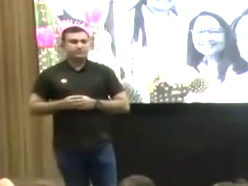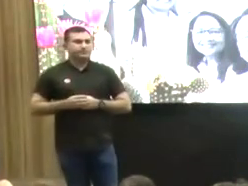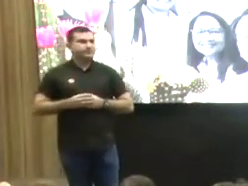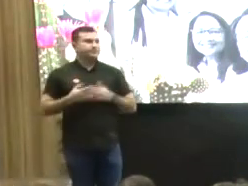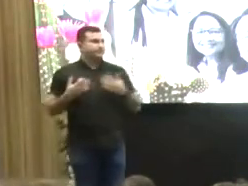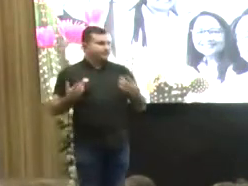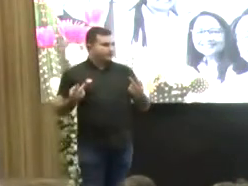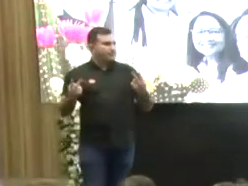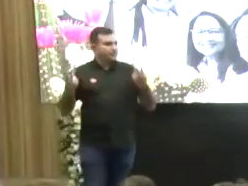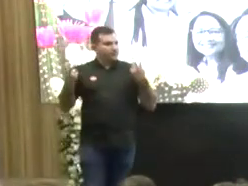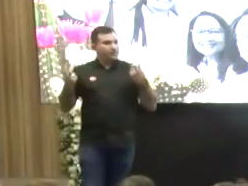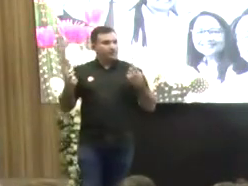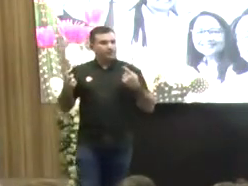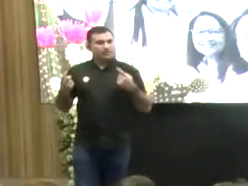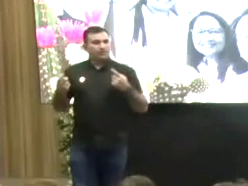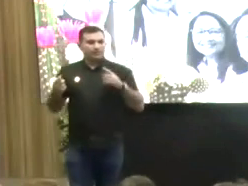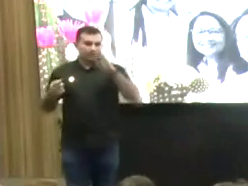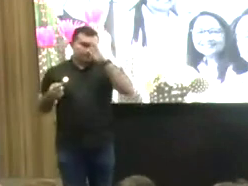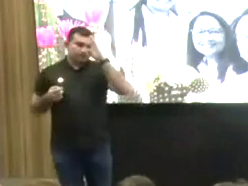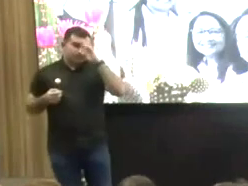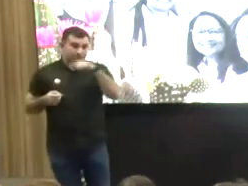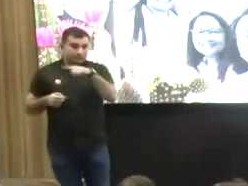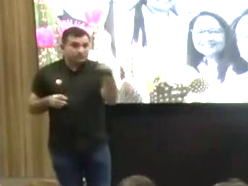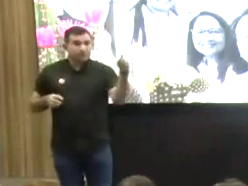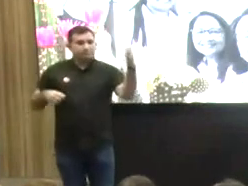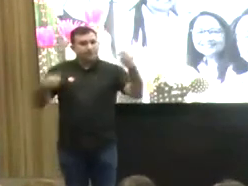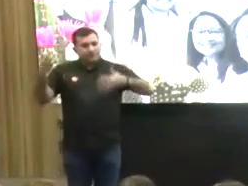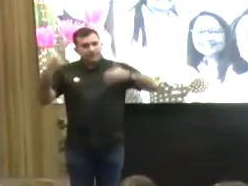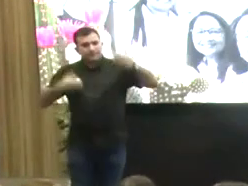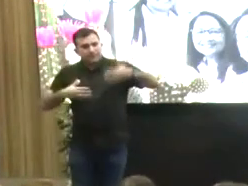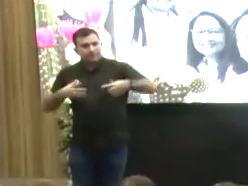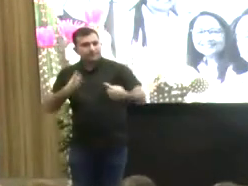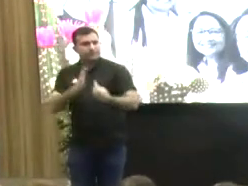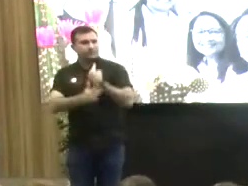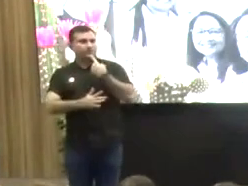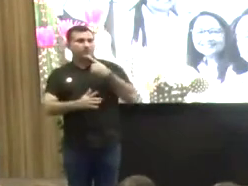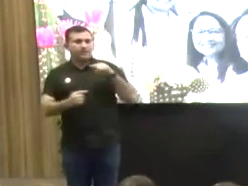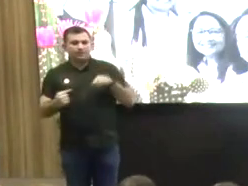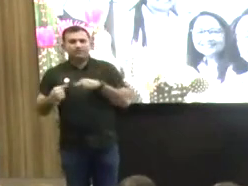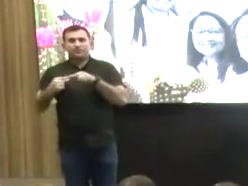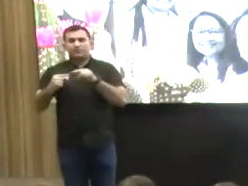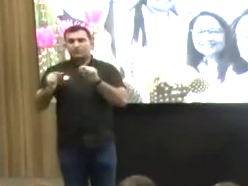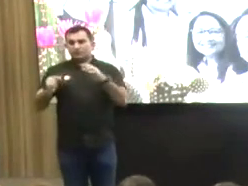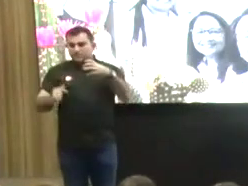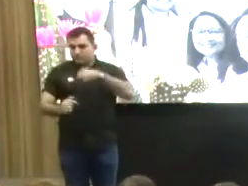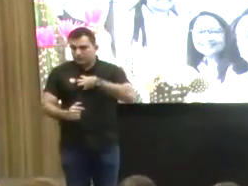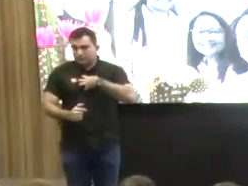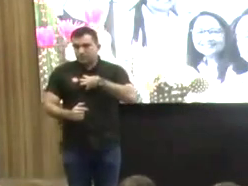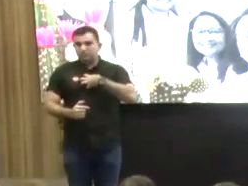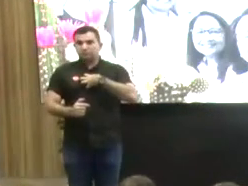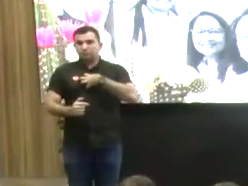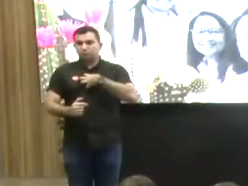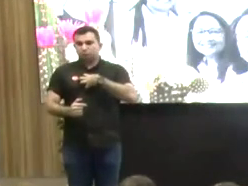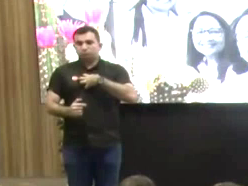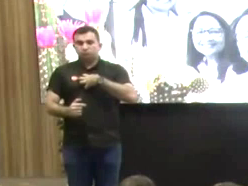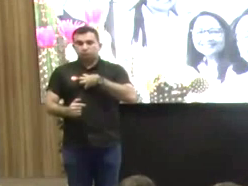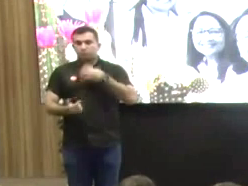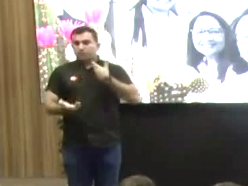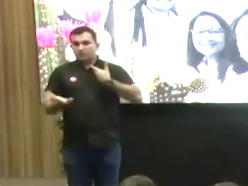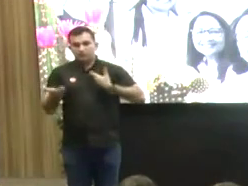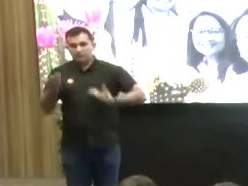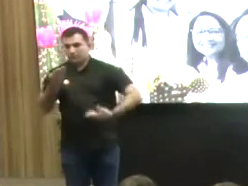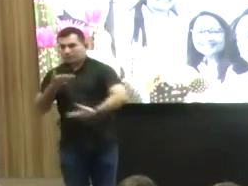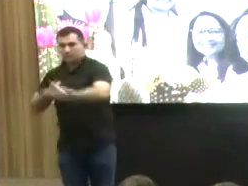eu acho que a tônica das falas aí tem a ver com um sentimento de não